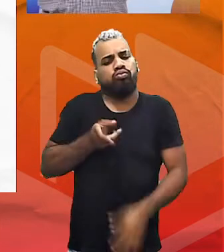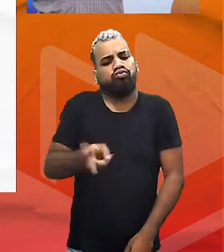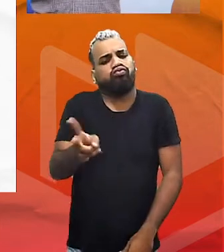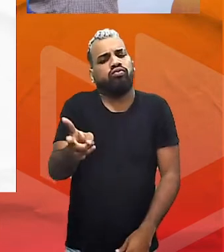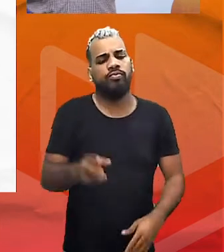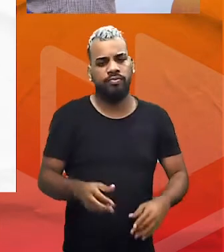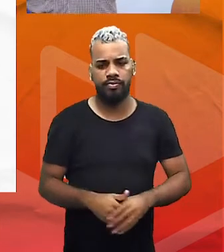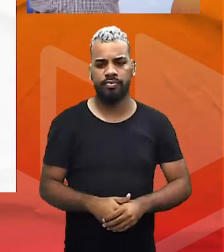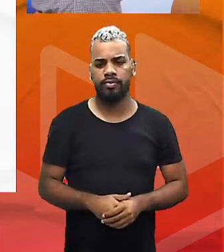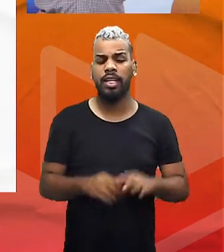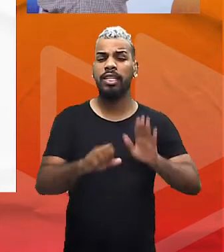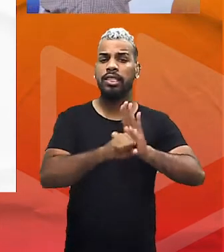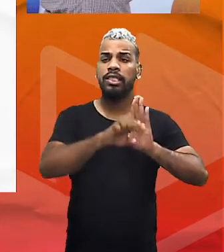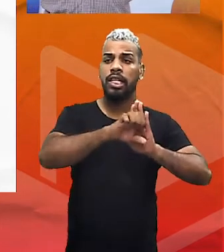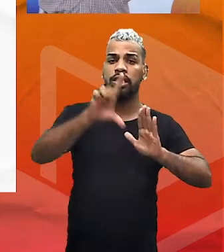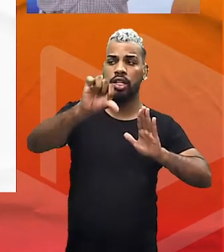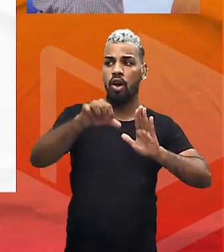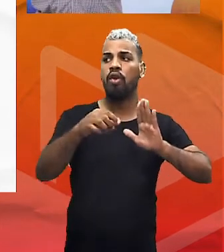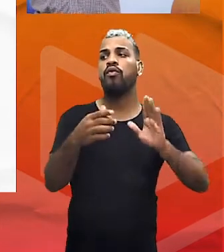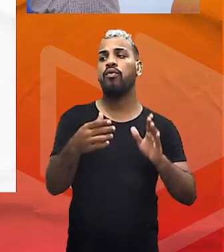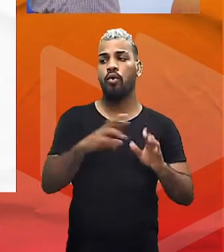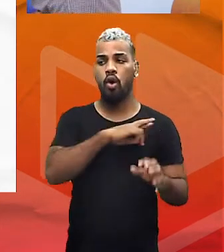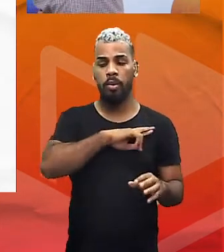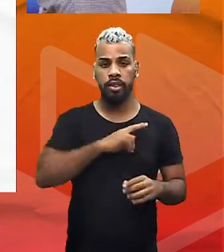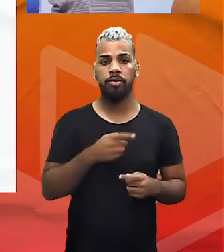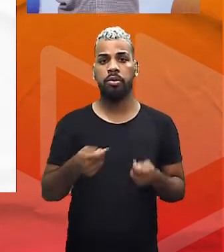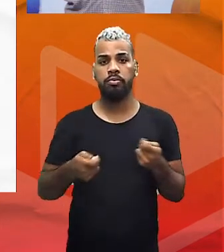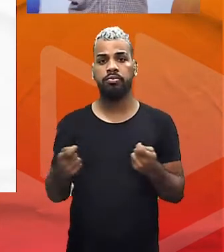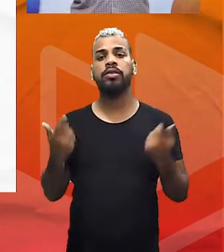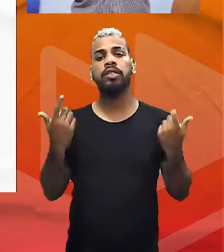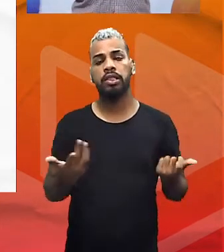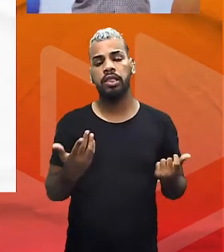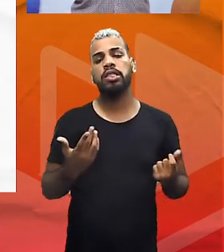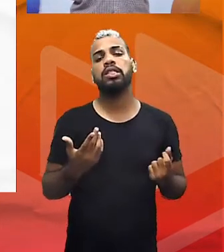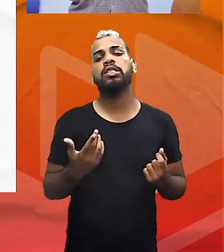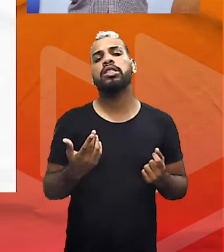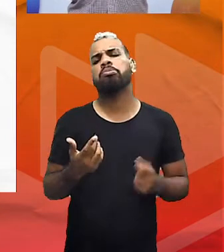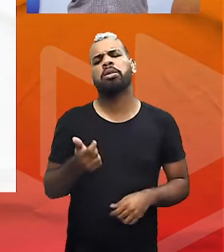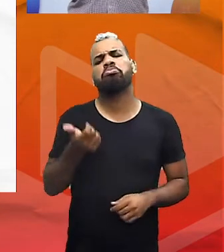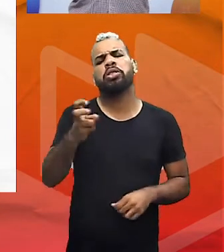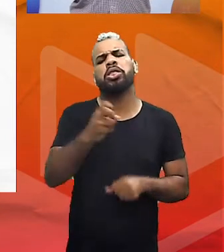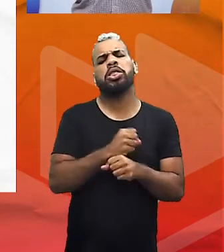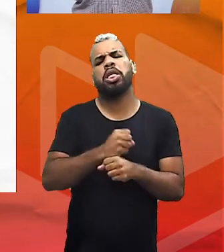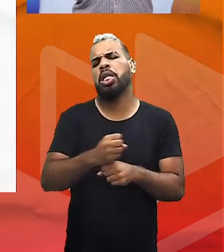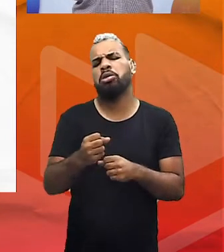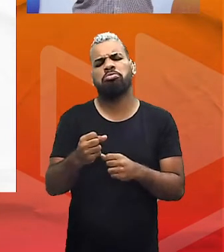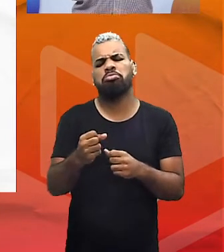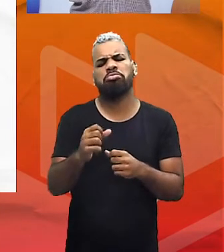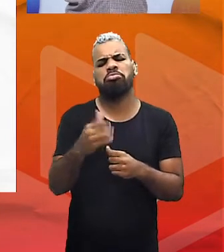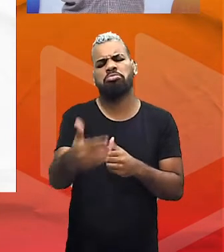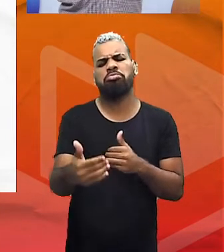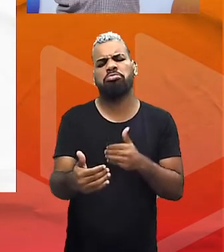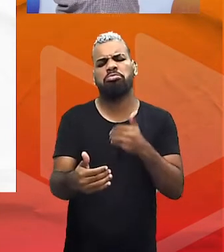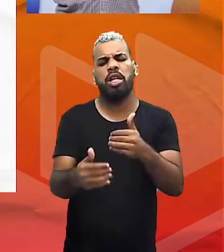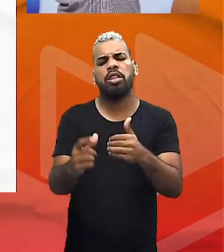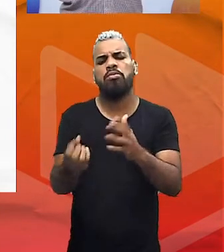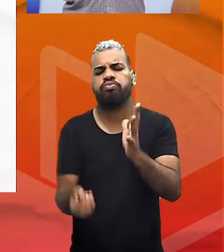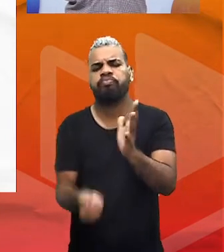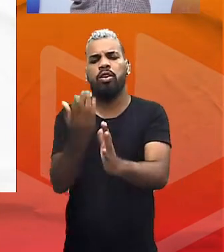do século XIX o romantismo dominou. Então, a cada 15 anos, mais ou menos, vinha uma geração